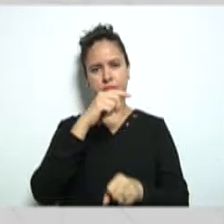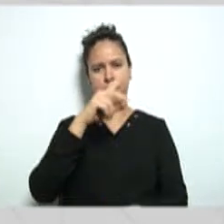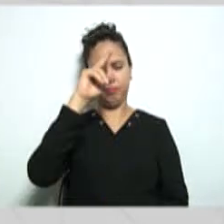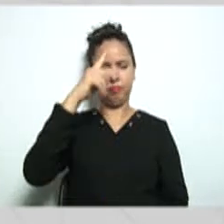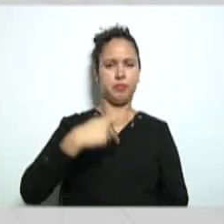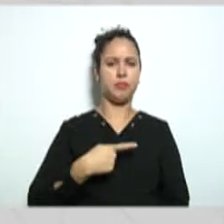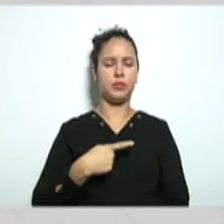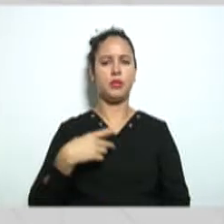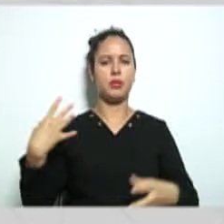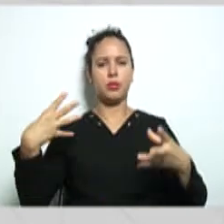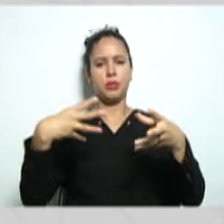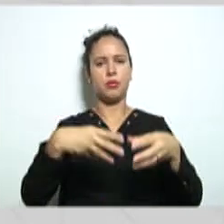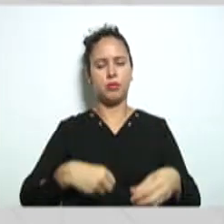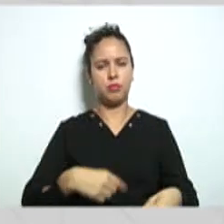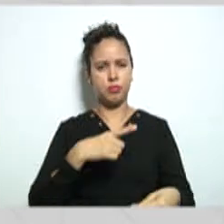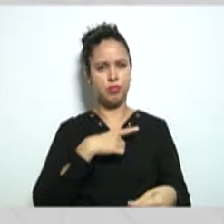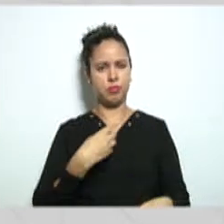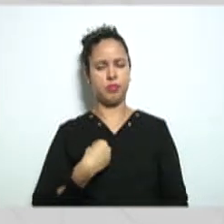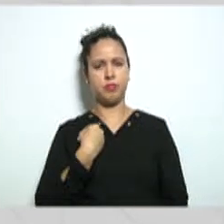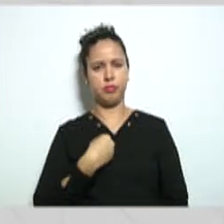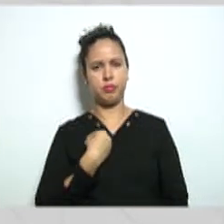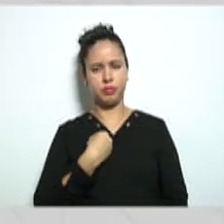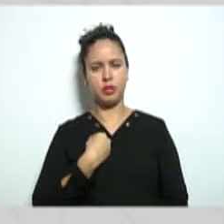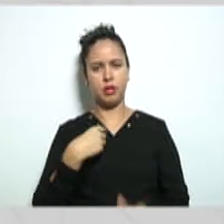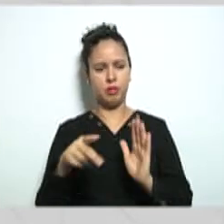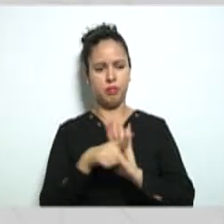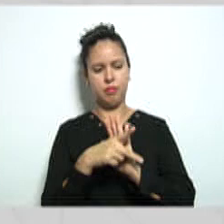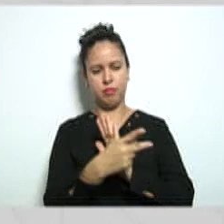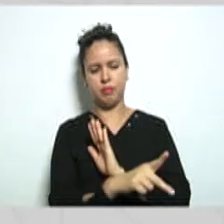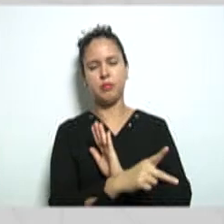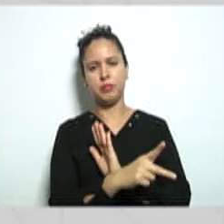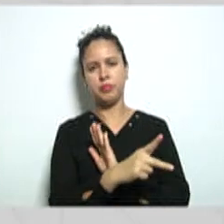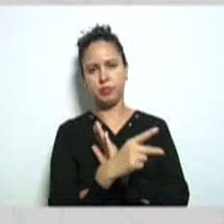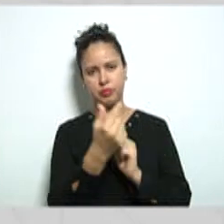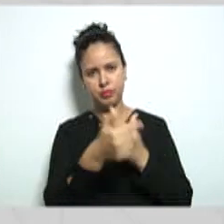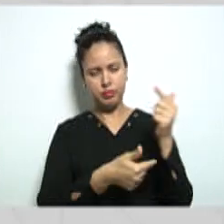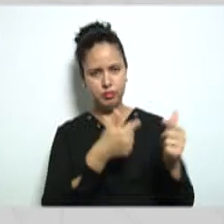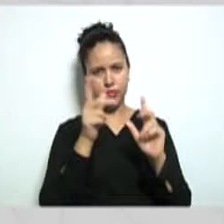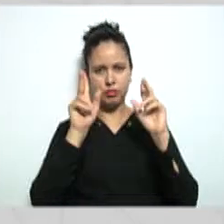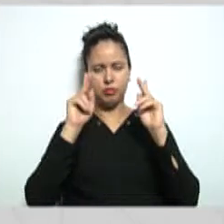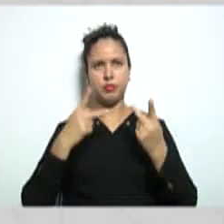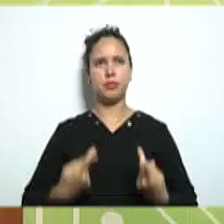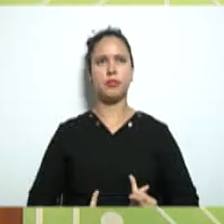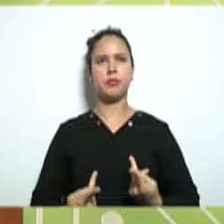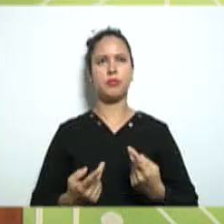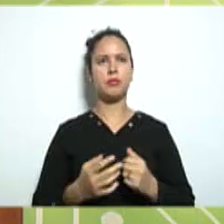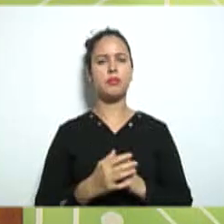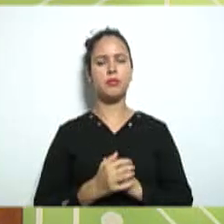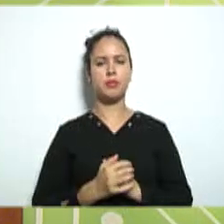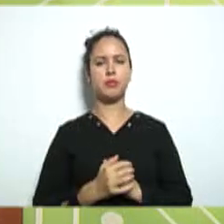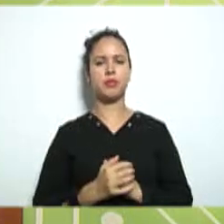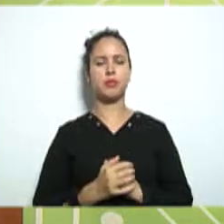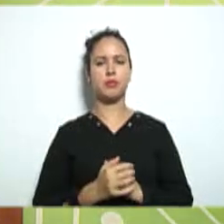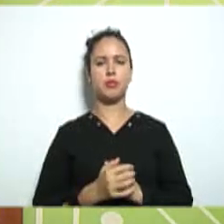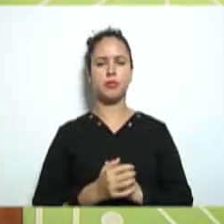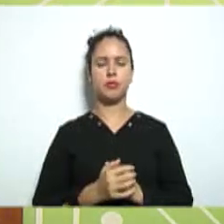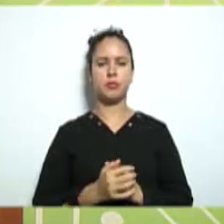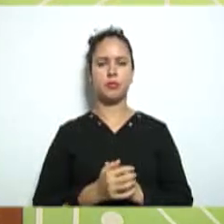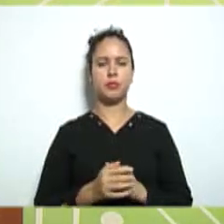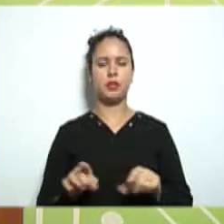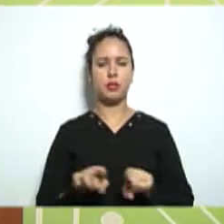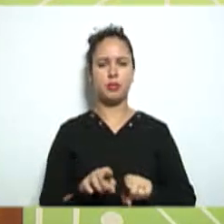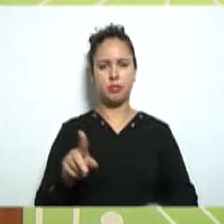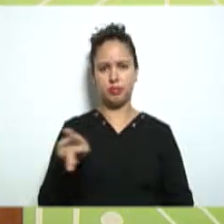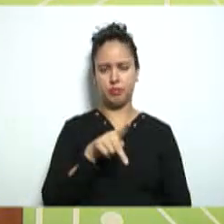coisas que existem são fruto do trabalho humano. Então, como a gente viu, e o professor